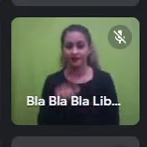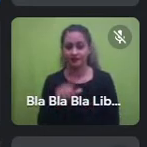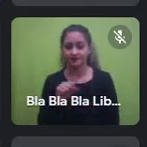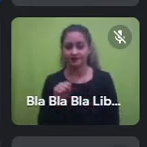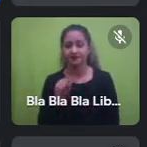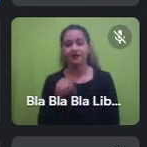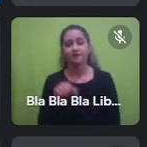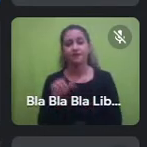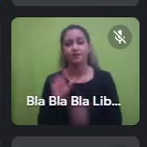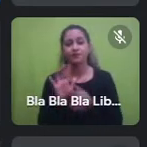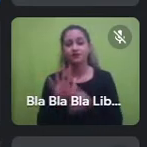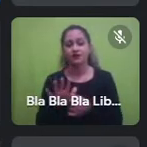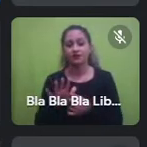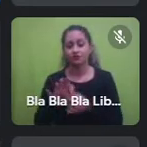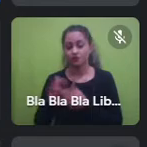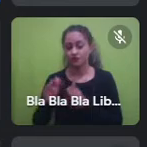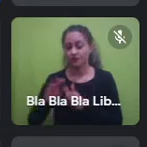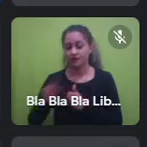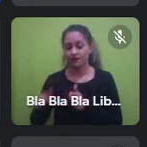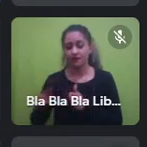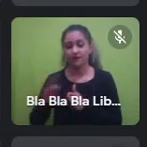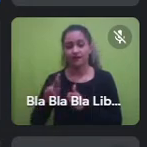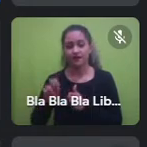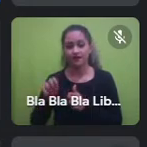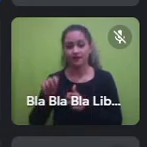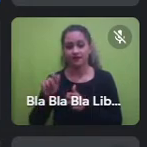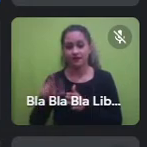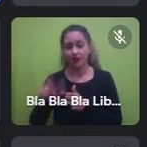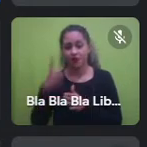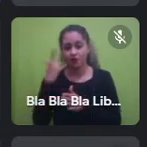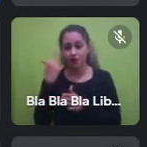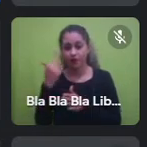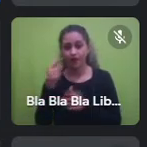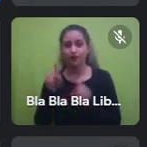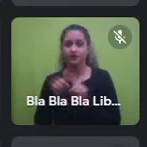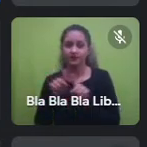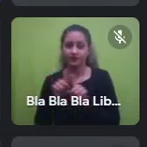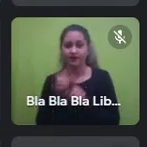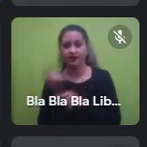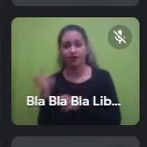área renal normal